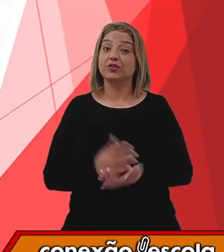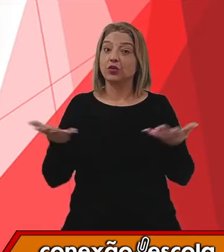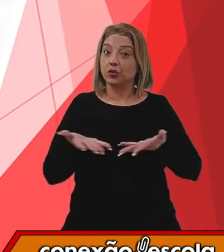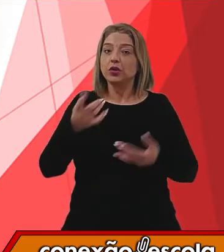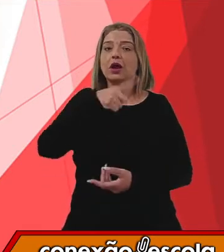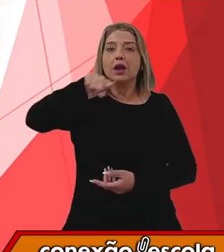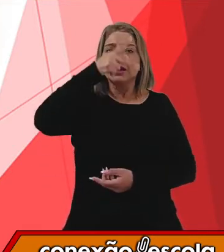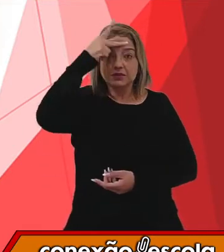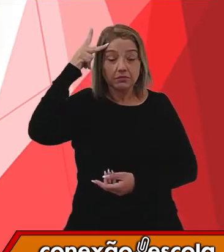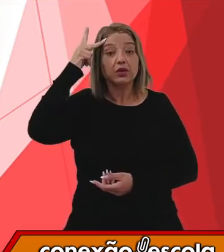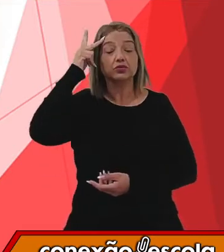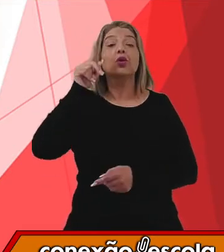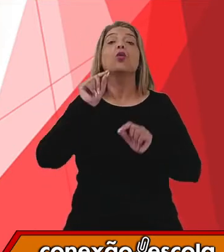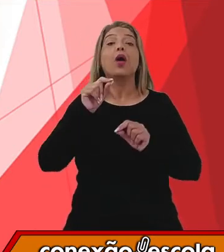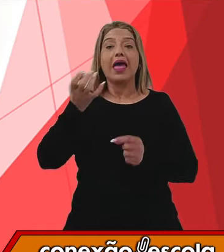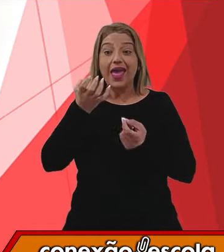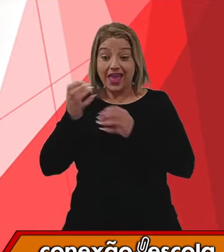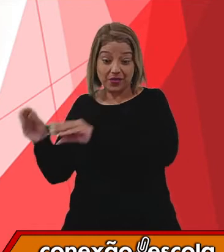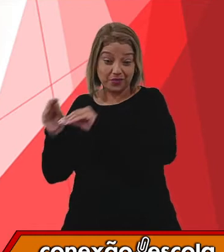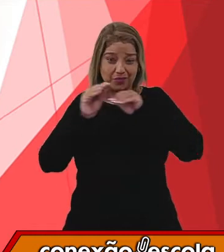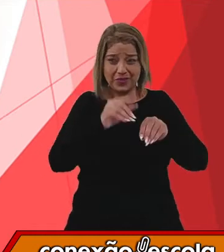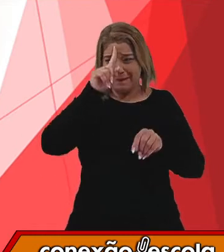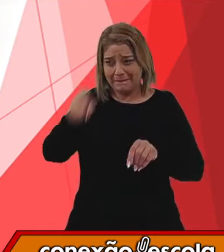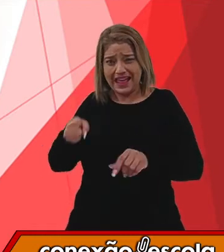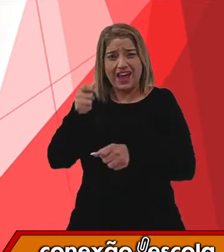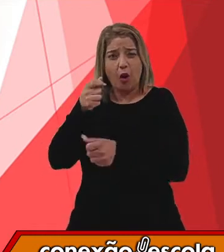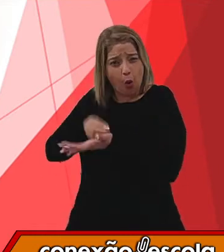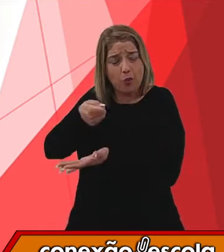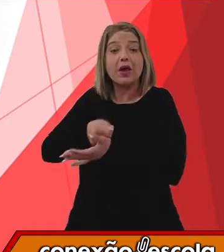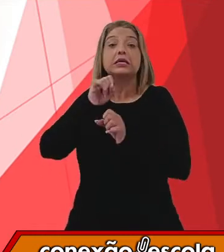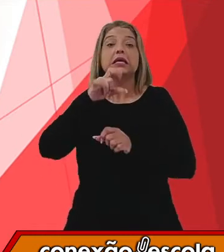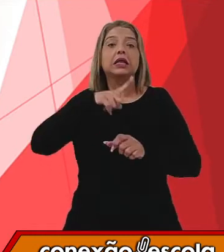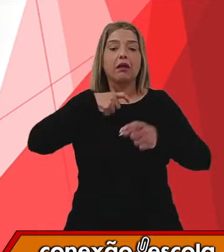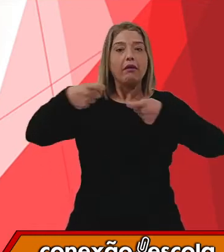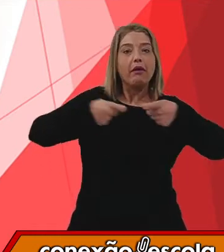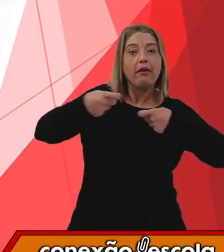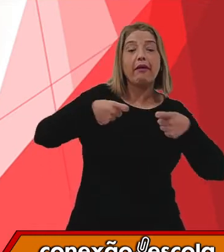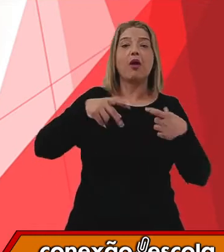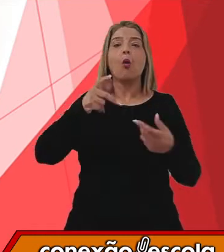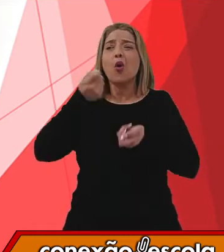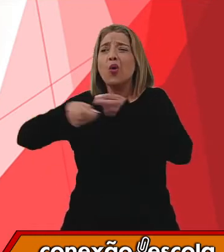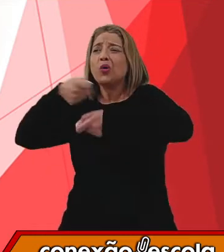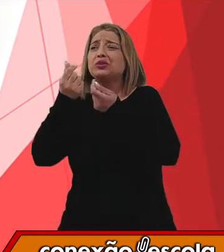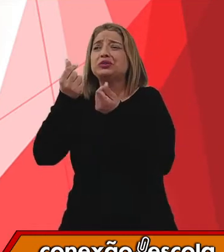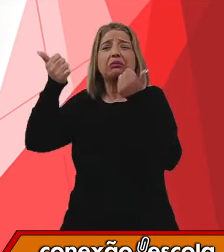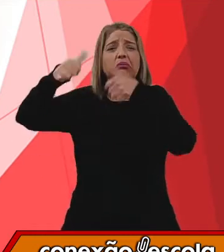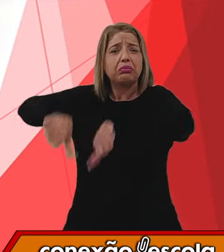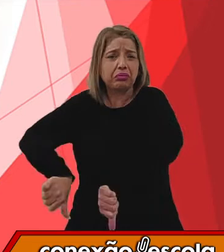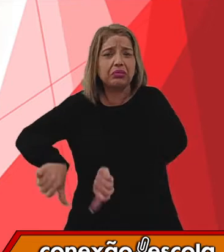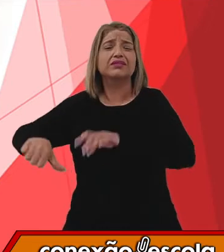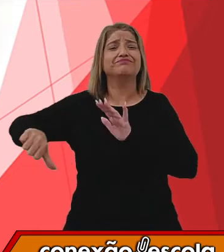migrar de maneira forçada por conta das guerras, crises econômicas do seu país e até desastres